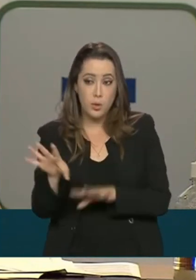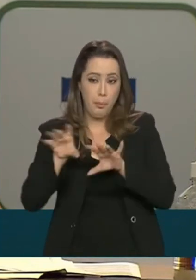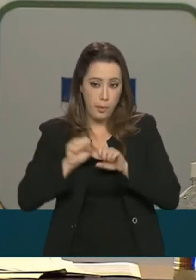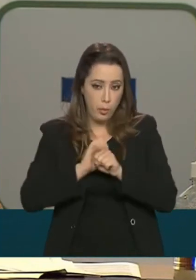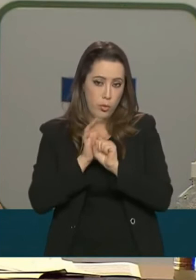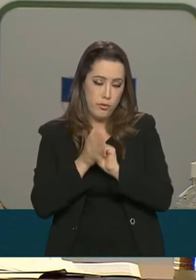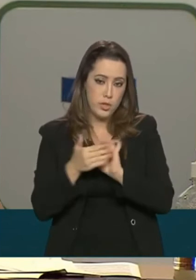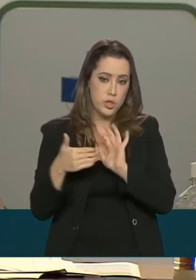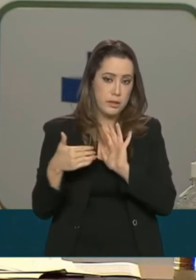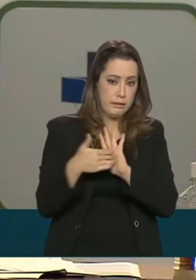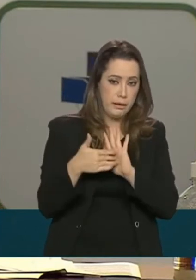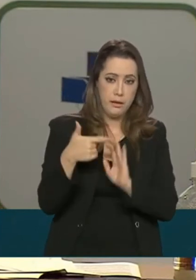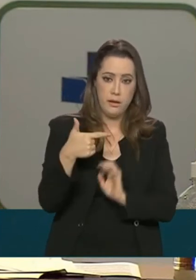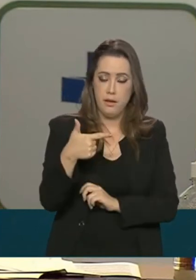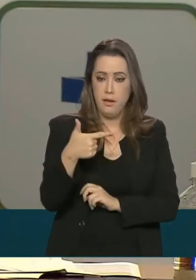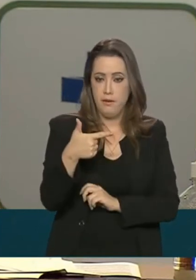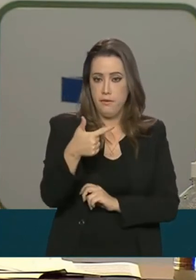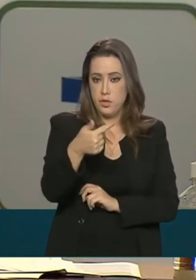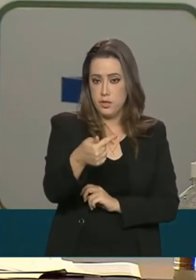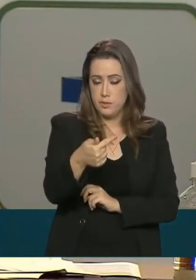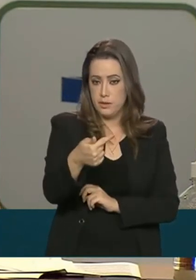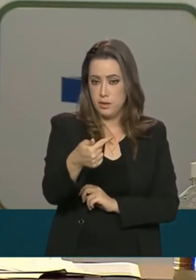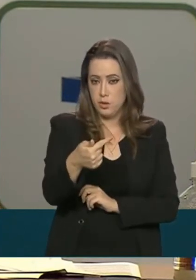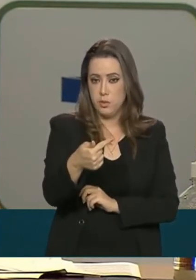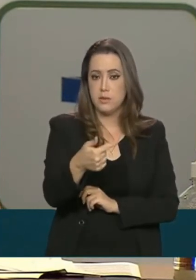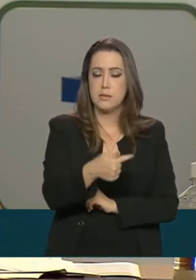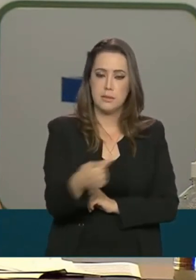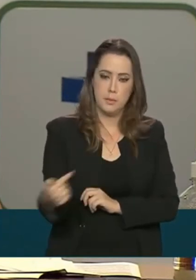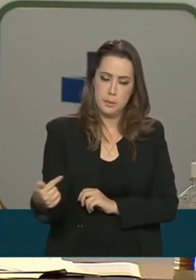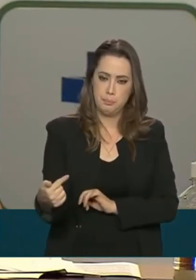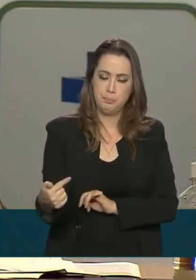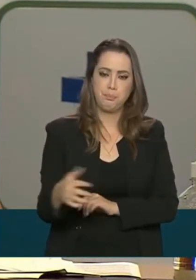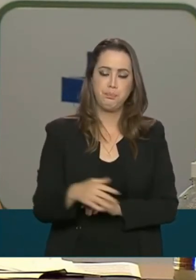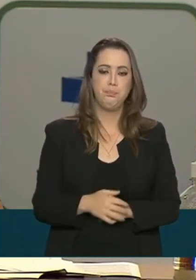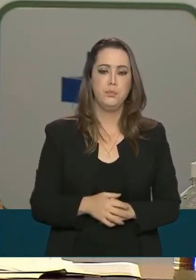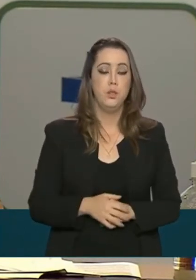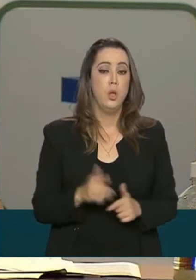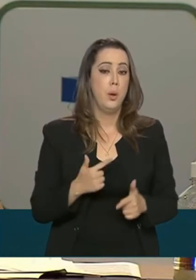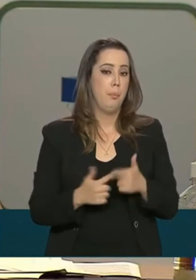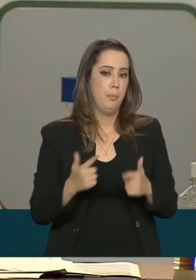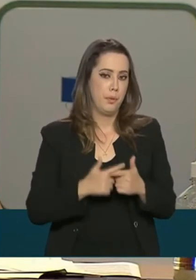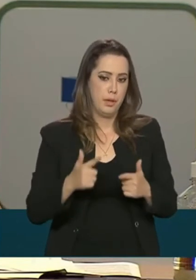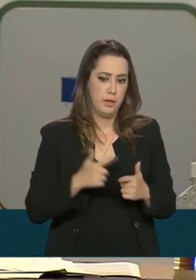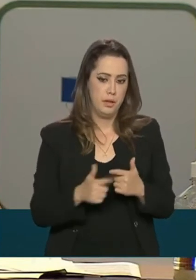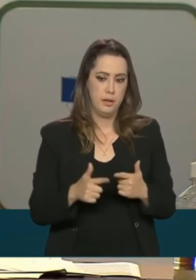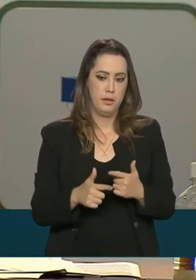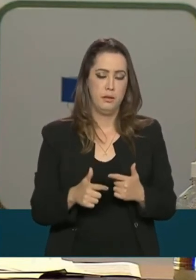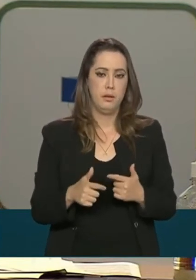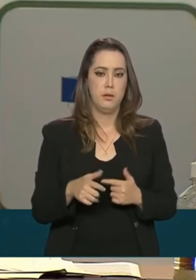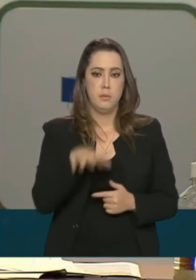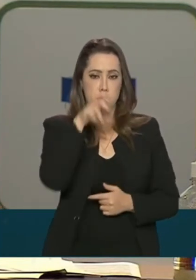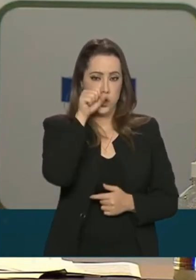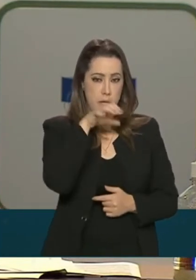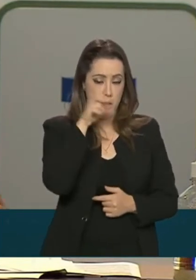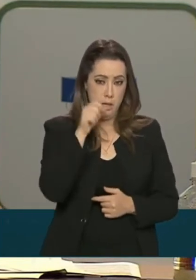até a 27ª semana epidemiológica, né? Por síndrome gripal, pelo ESUS Notifica,